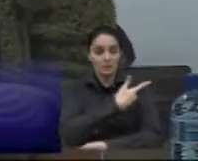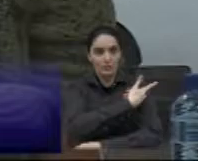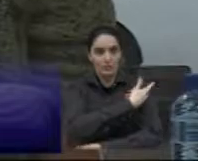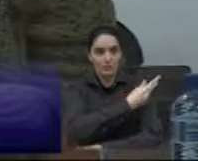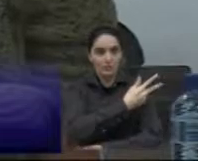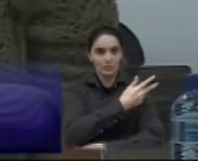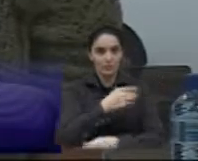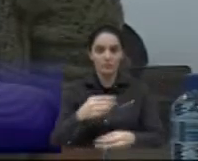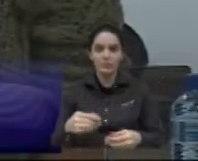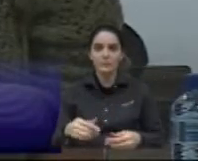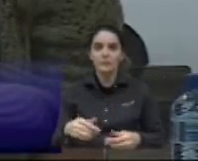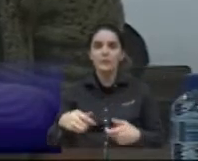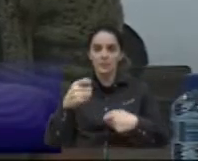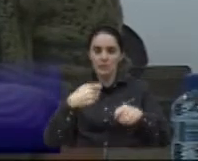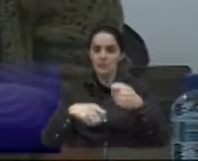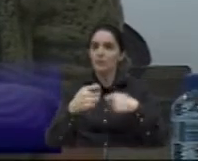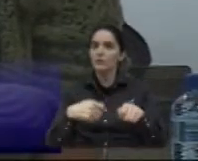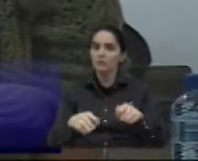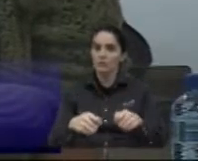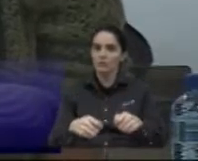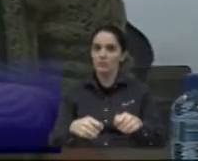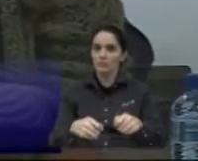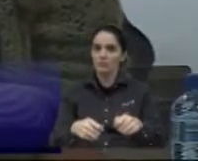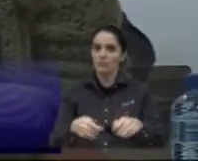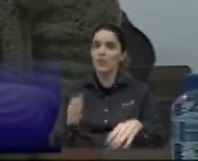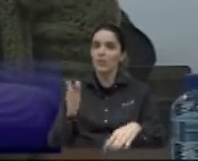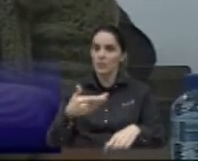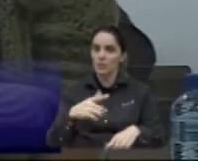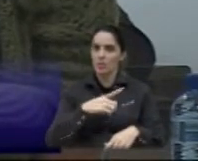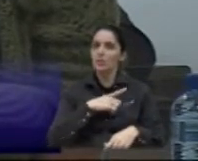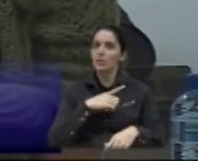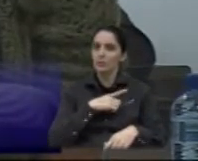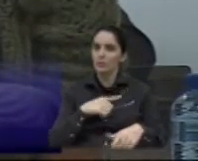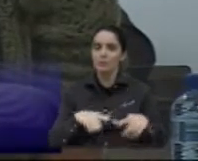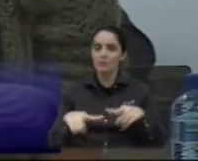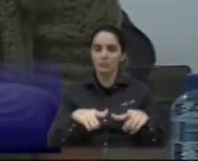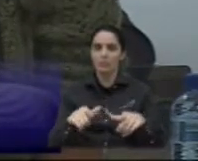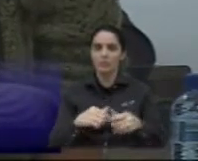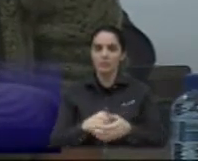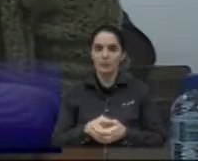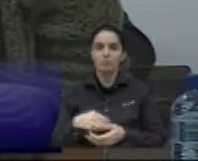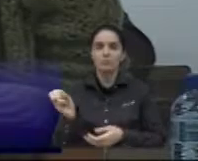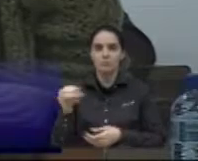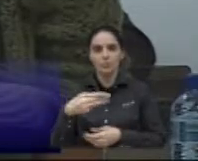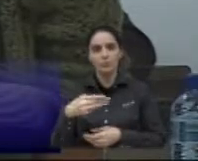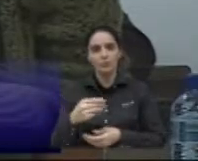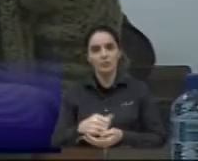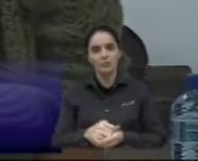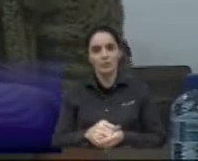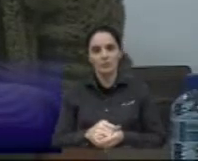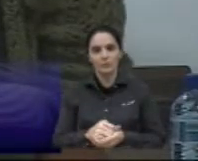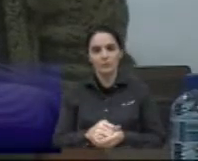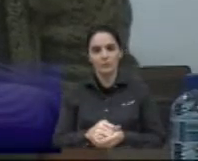faz esse trabalho, mas realmente vem engrandecer a esse esse projeto. Hoje fiz até um requerimento